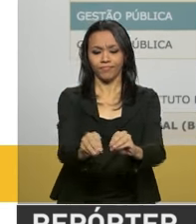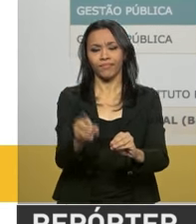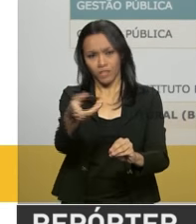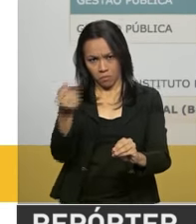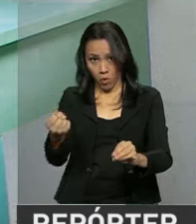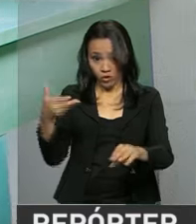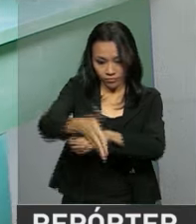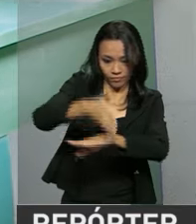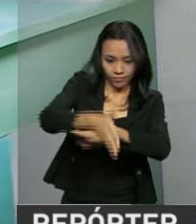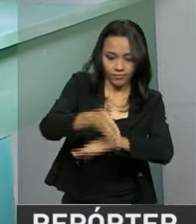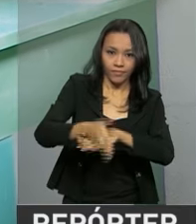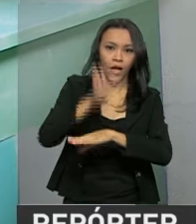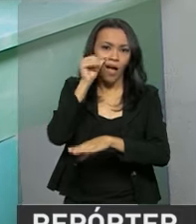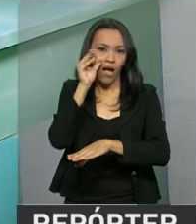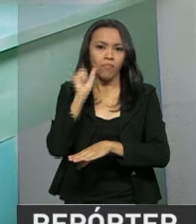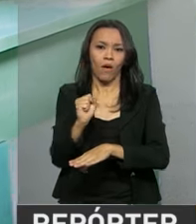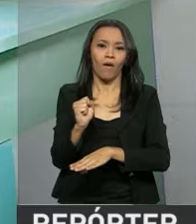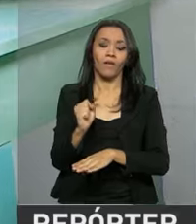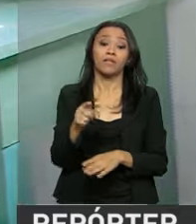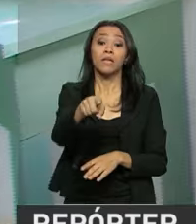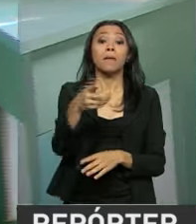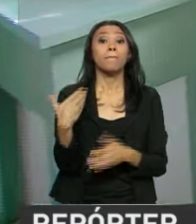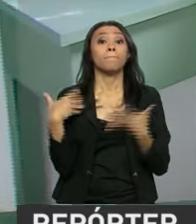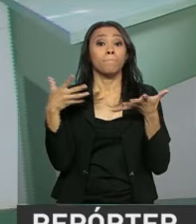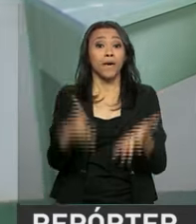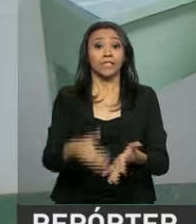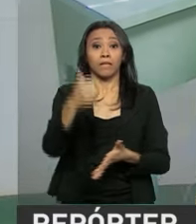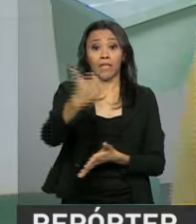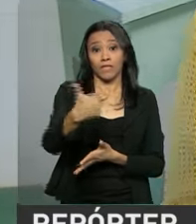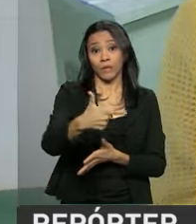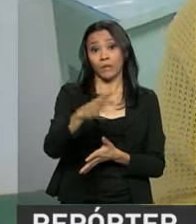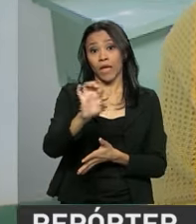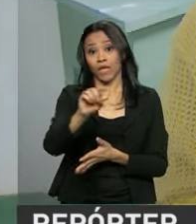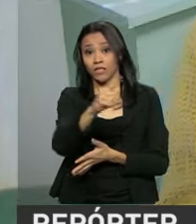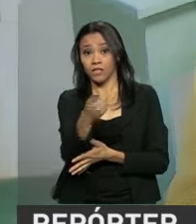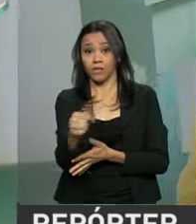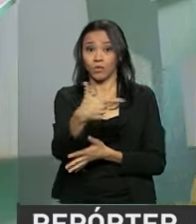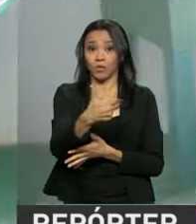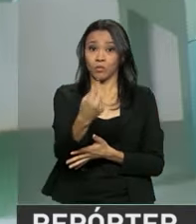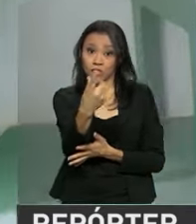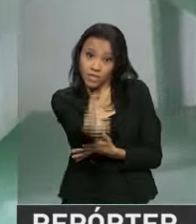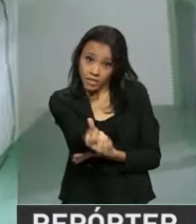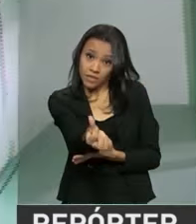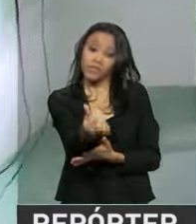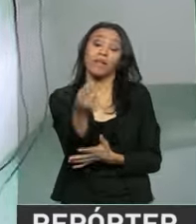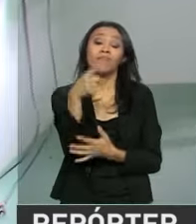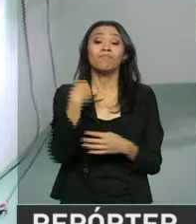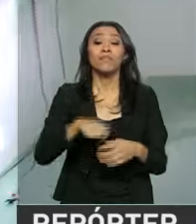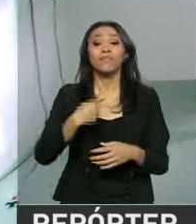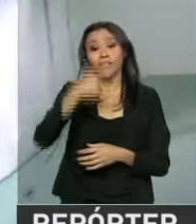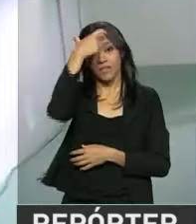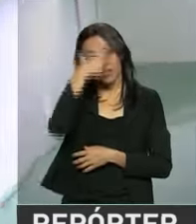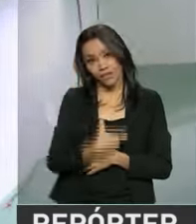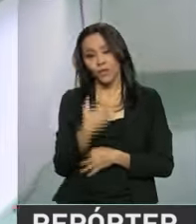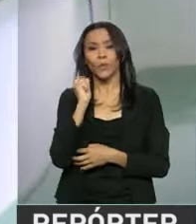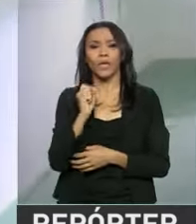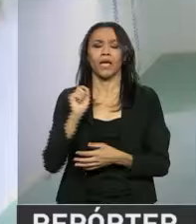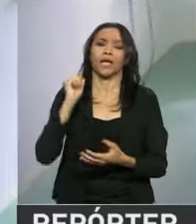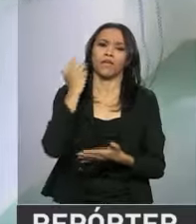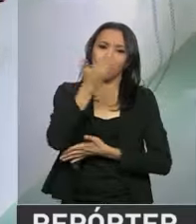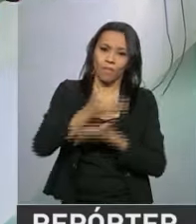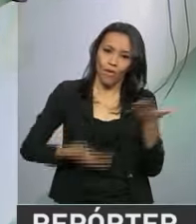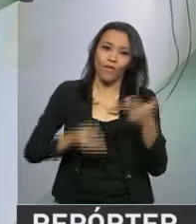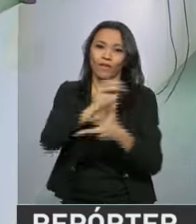no site. Para participar da segunda edição do SISU de 2016, é necessário que o candidato tenha feito o Enem